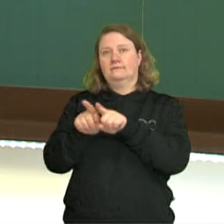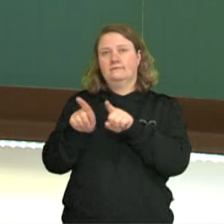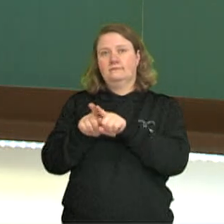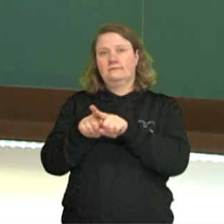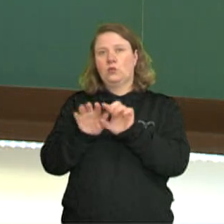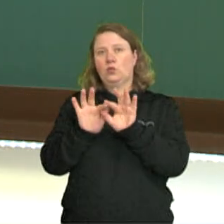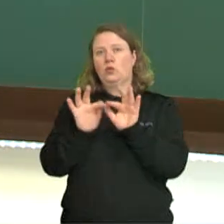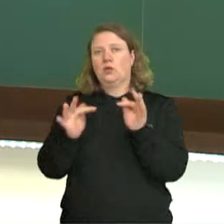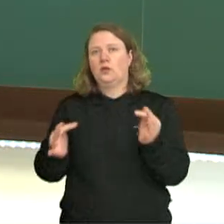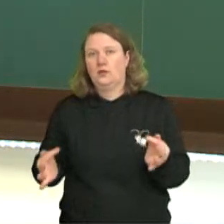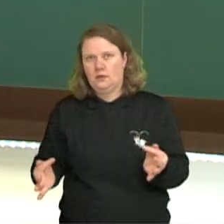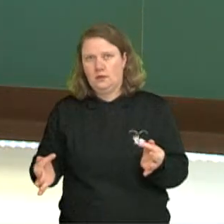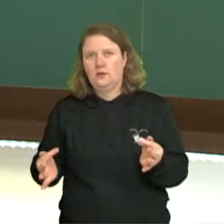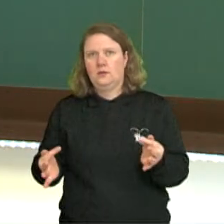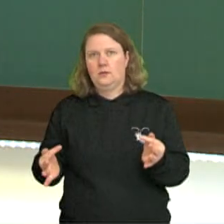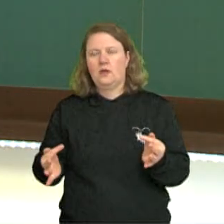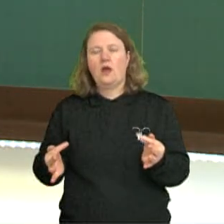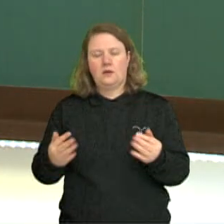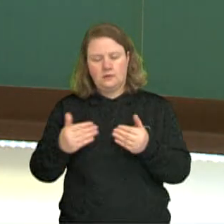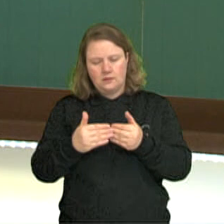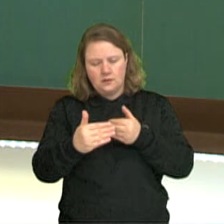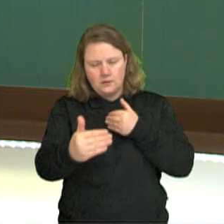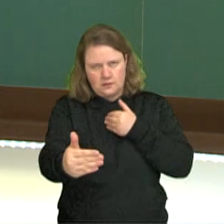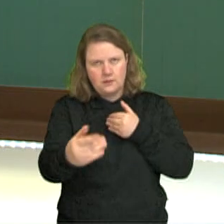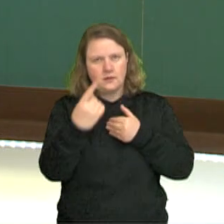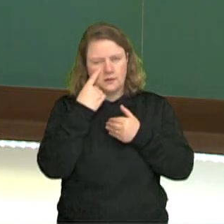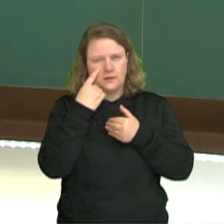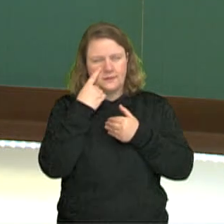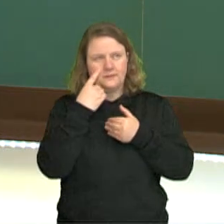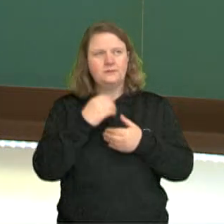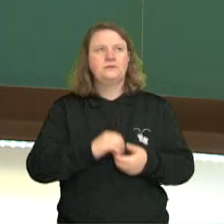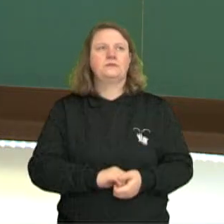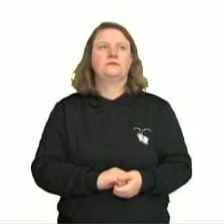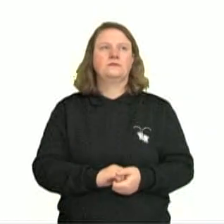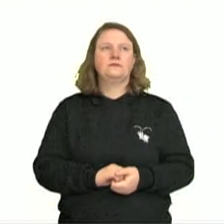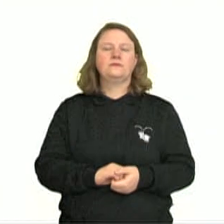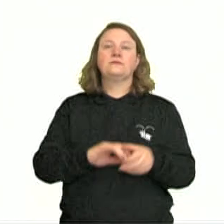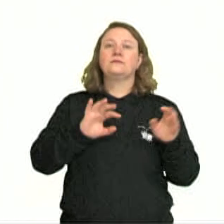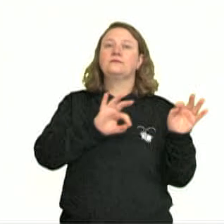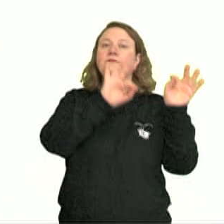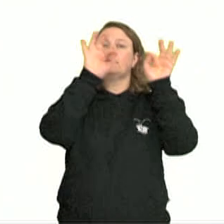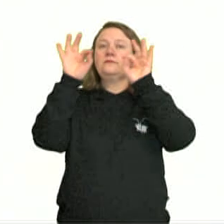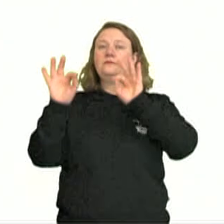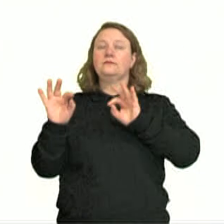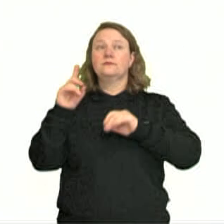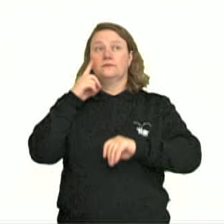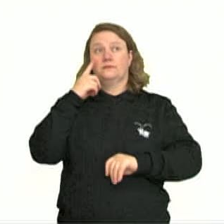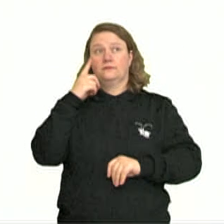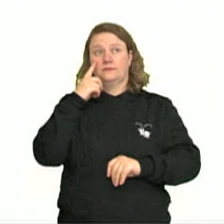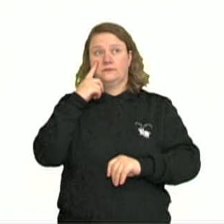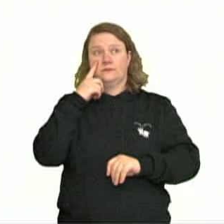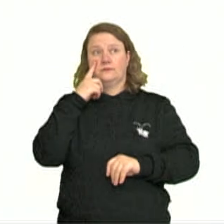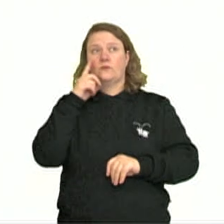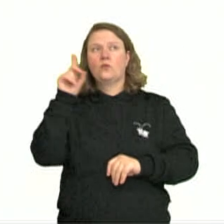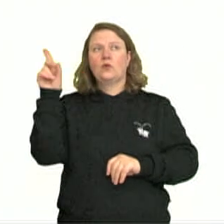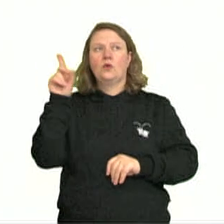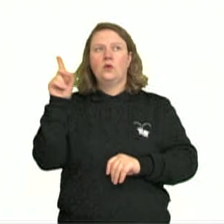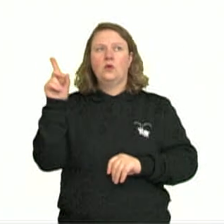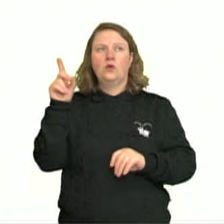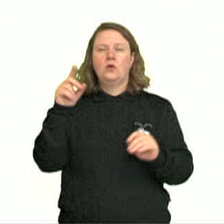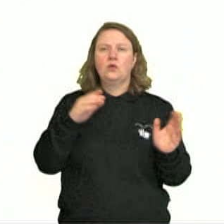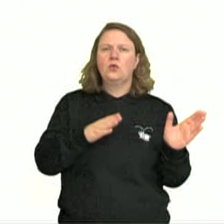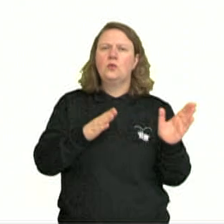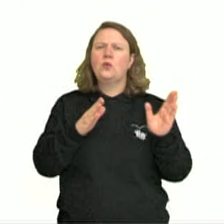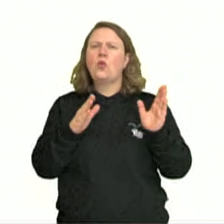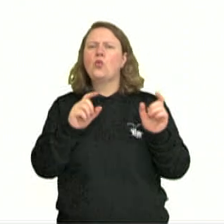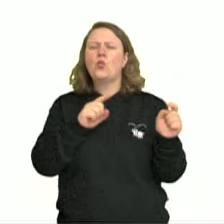mais simples do que as subordinadas, e a gente vai ver ao longo da aula, né? Observe então o nosso recorte, né? No período